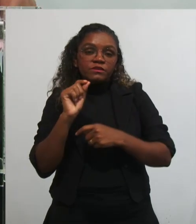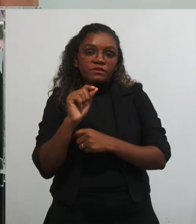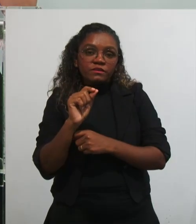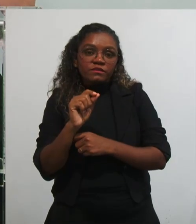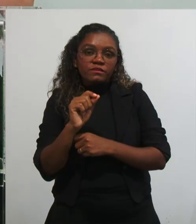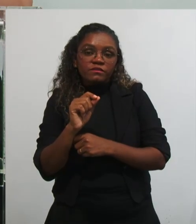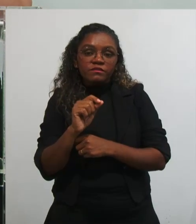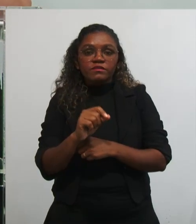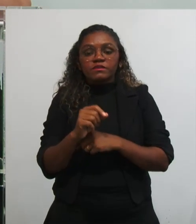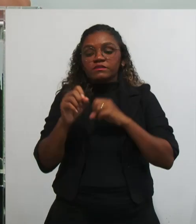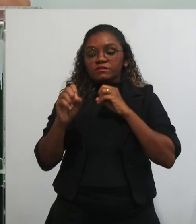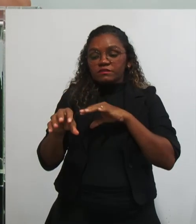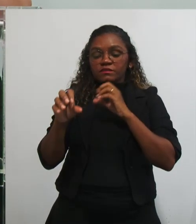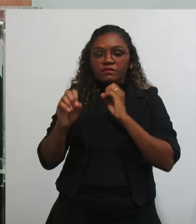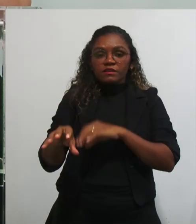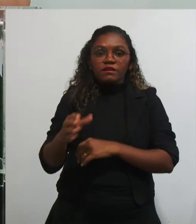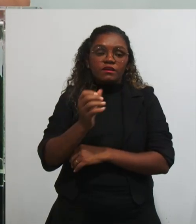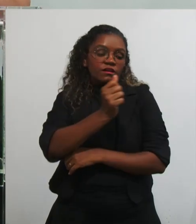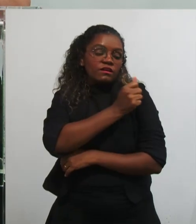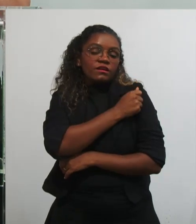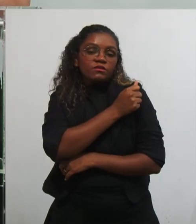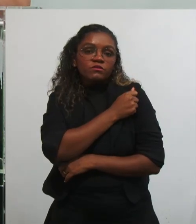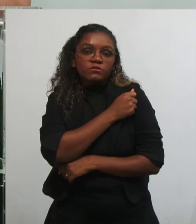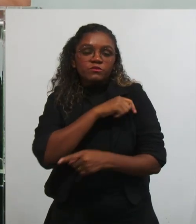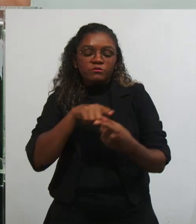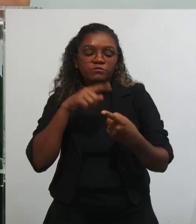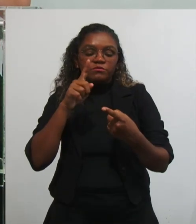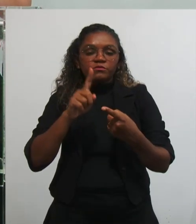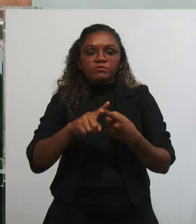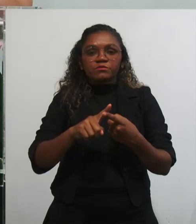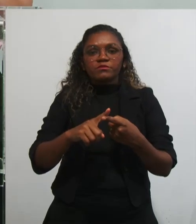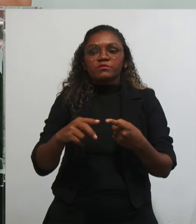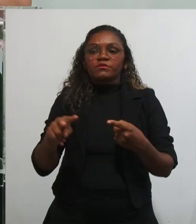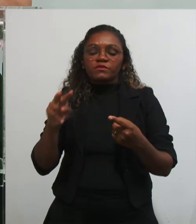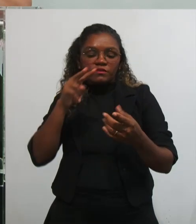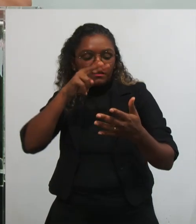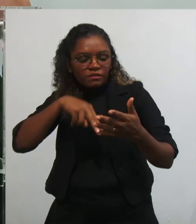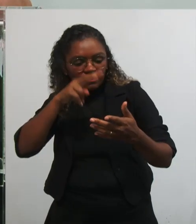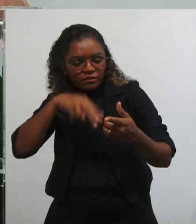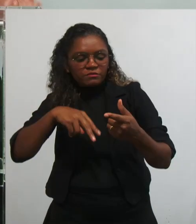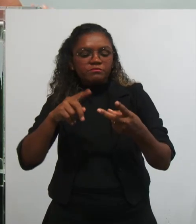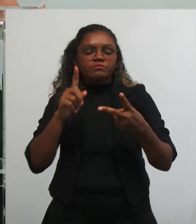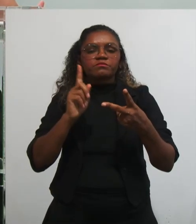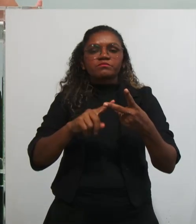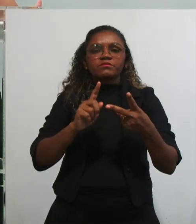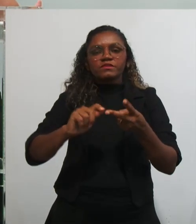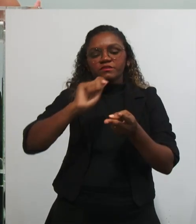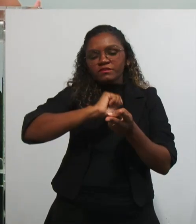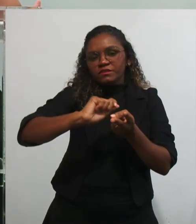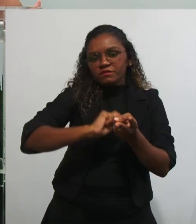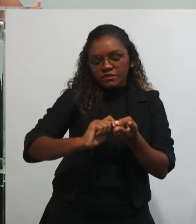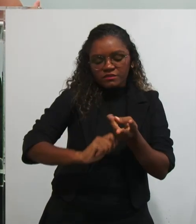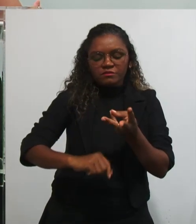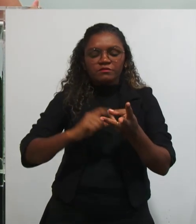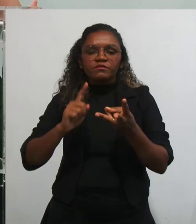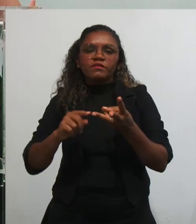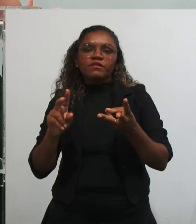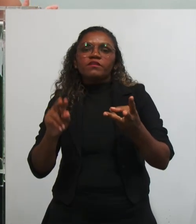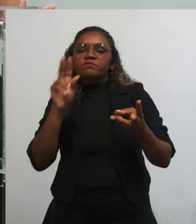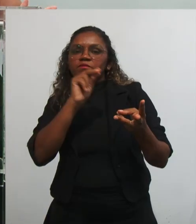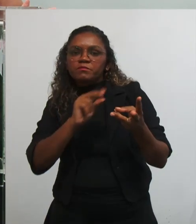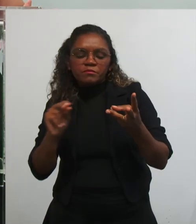as 4 habilidades, né, que é o ler, escrever, falar e ouvir. Mas, muitas vezes, nós